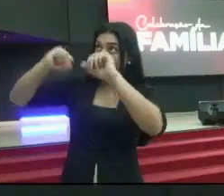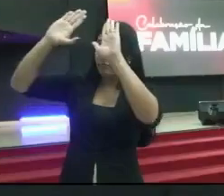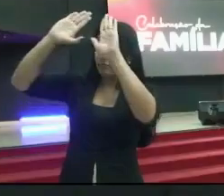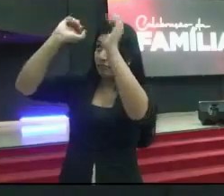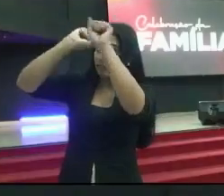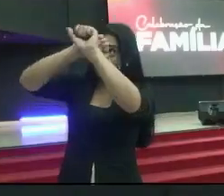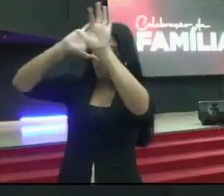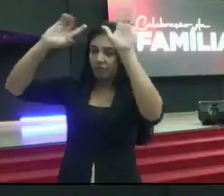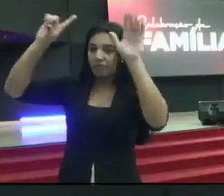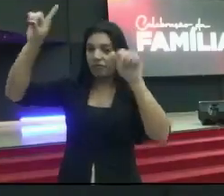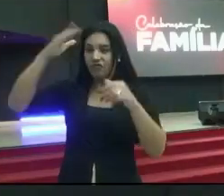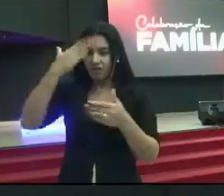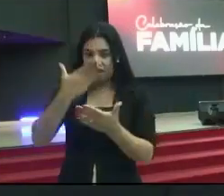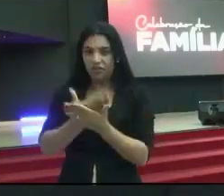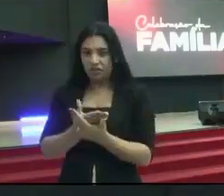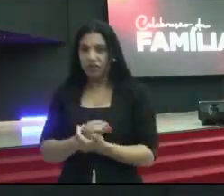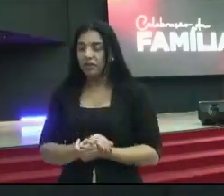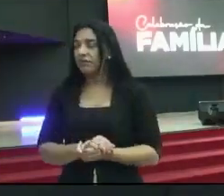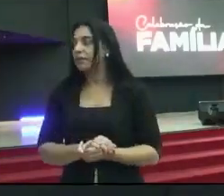Deus.